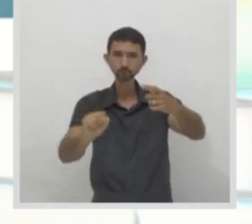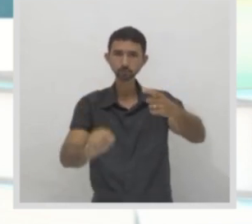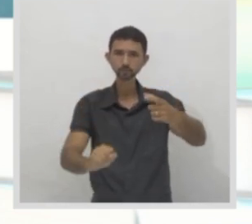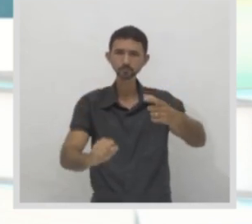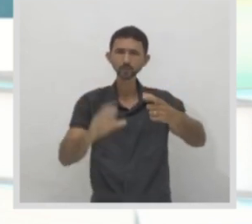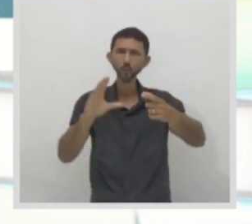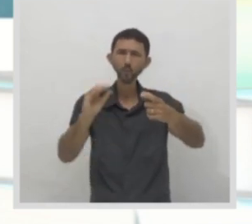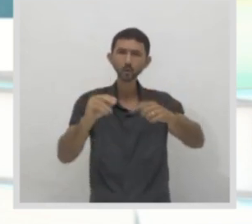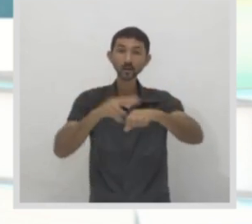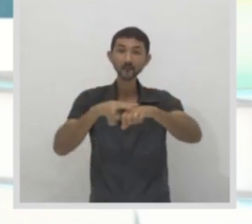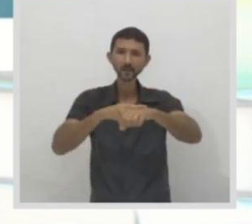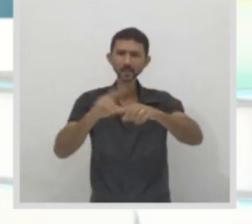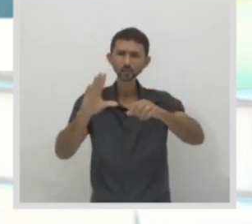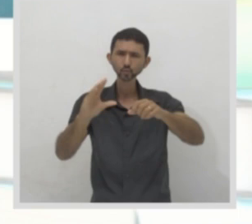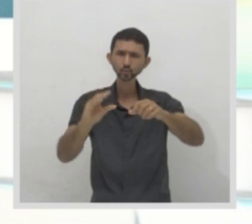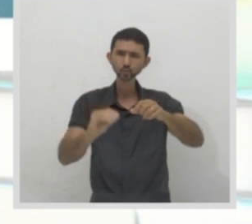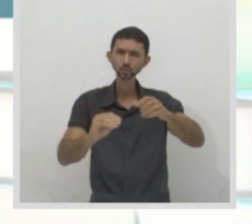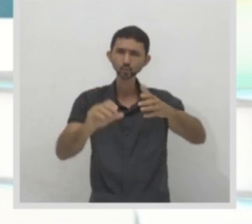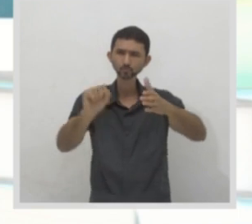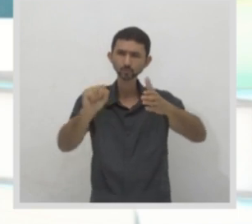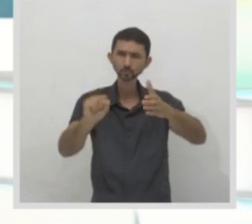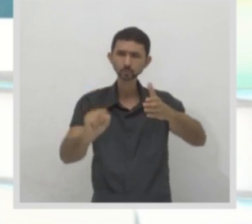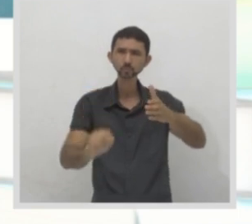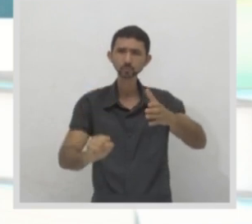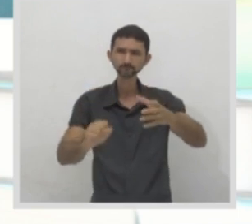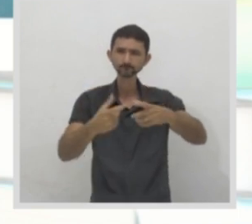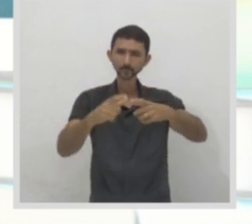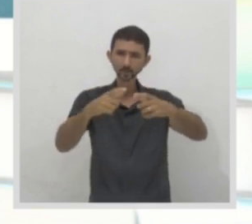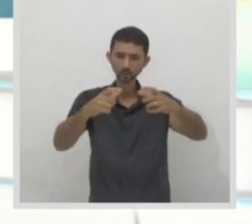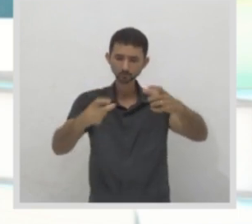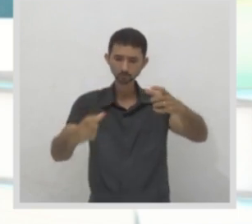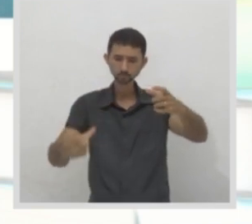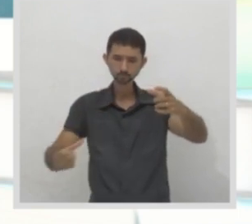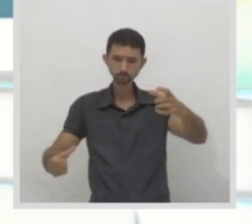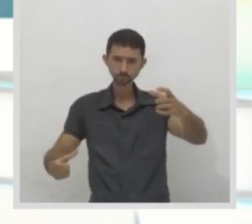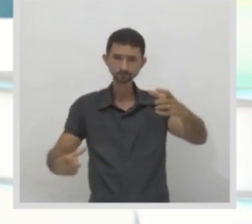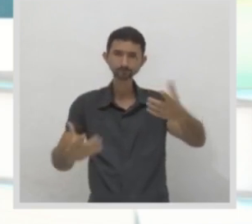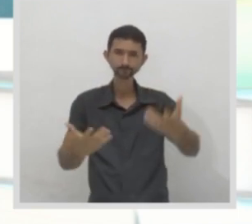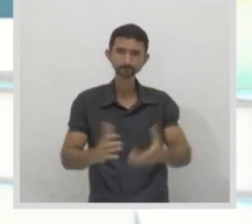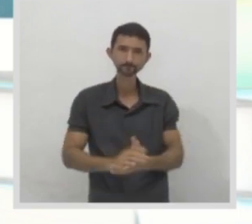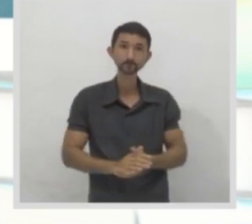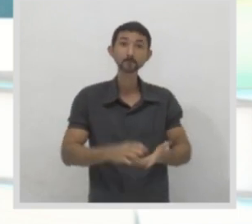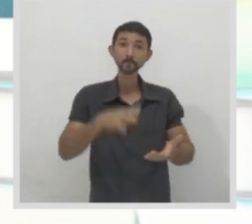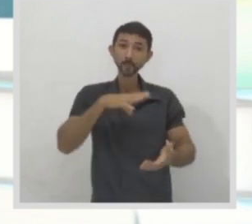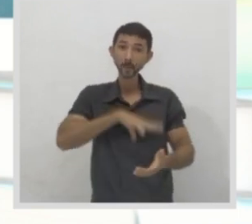parte verde mais escura, né. Em contrapartida,